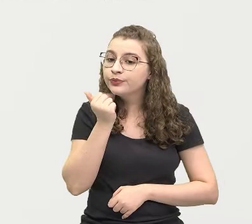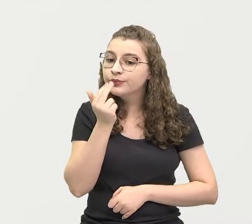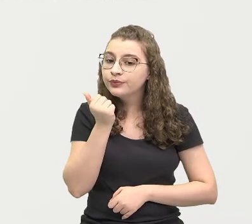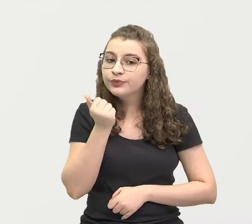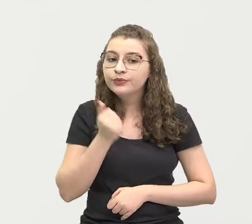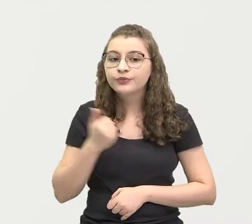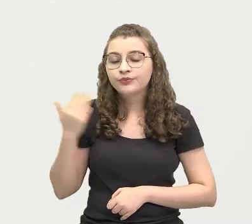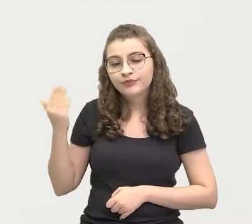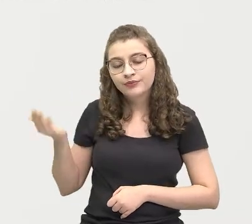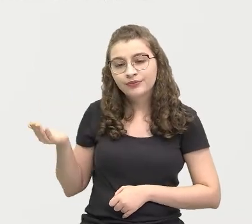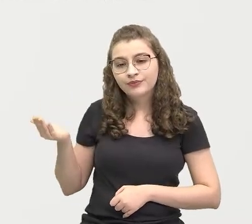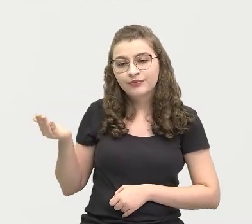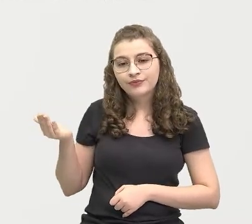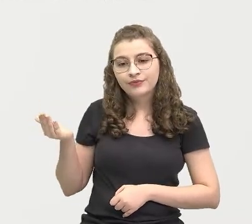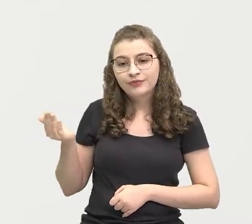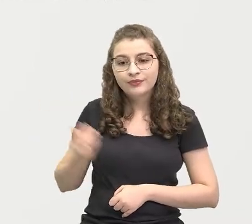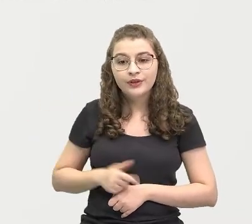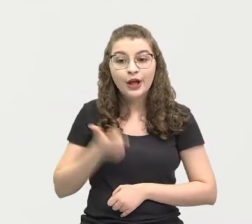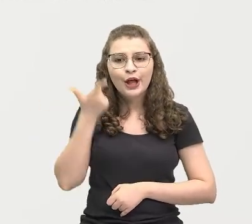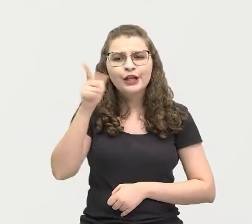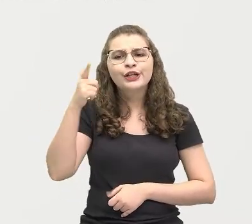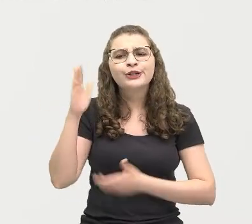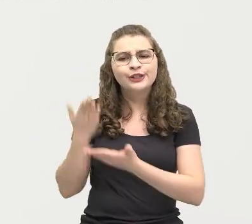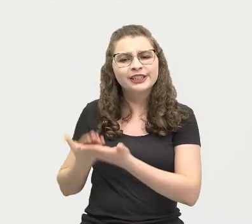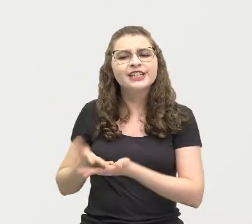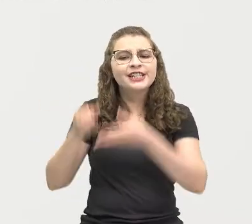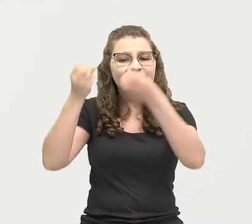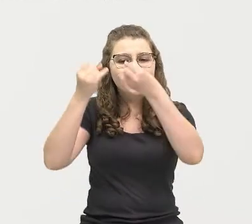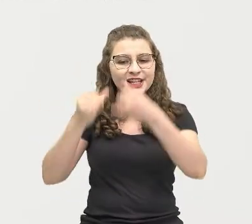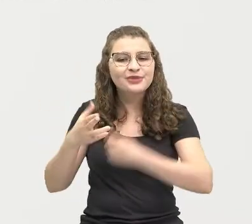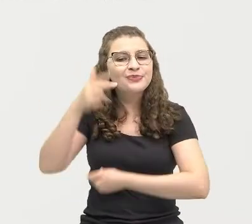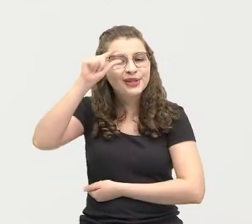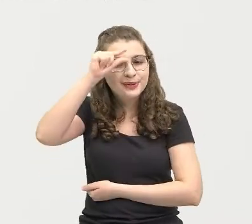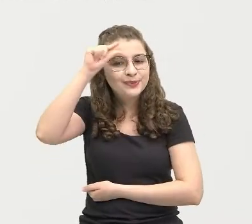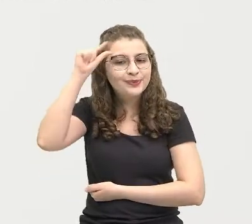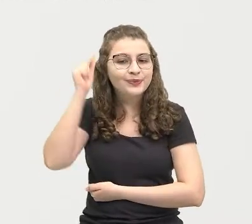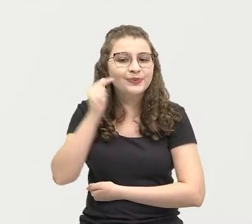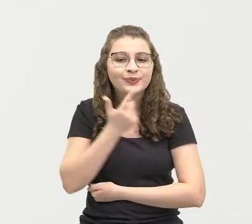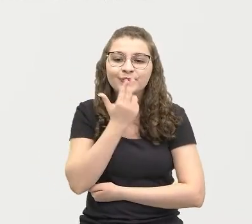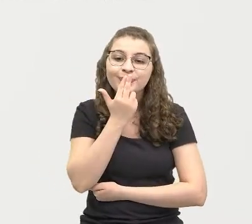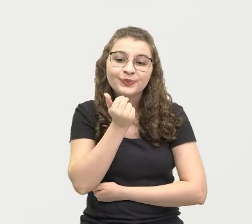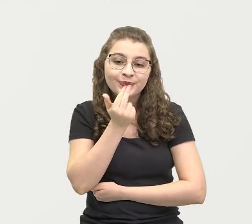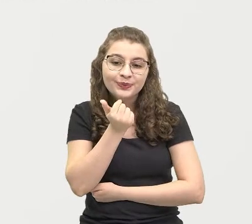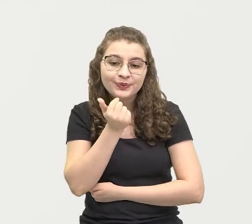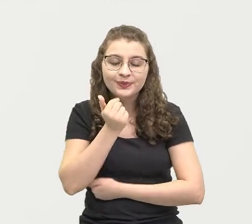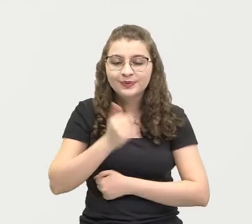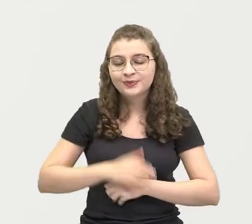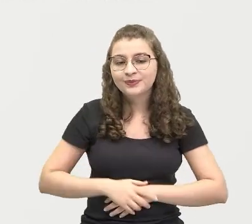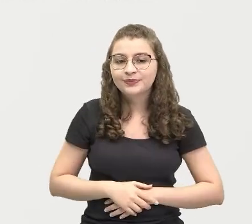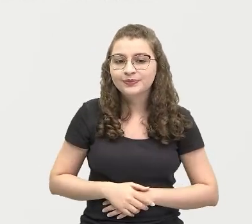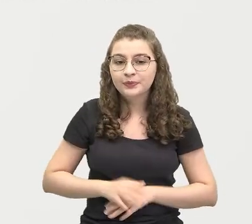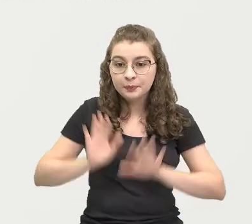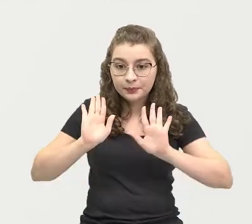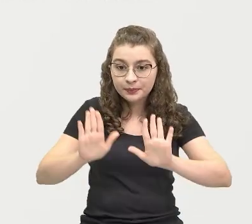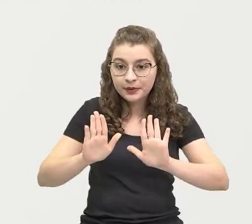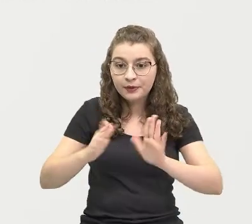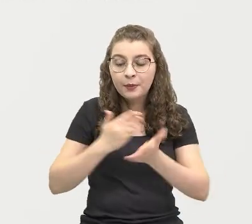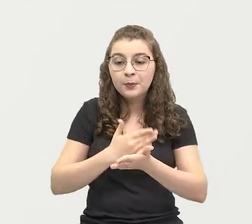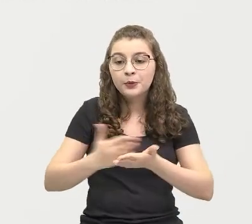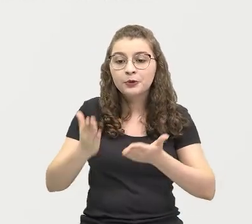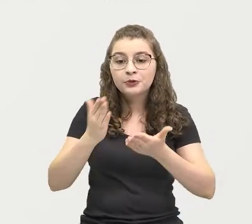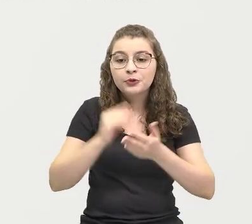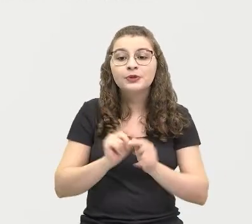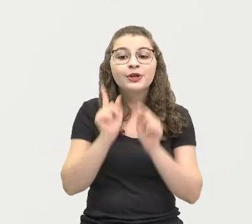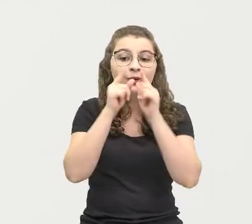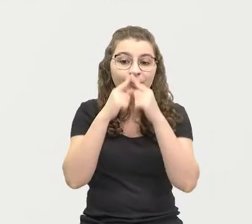nas nossas próximas aulas, vamos falar um pouco de Monteiro Lobato. Então, primeiramente, vamos falar sobre Euclides da